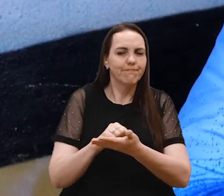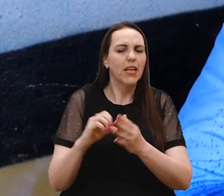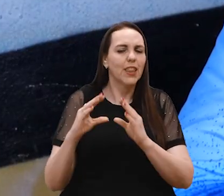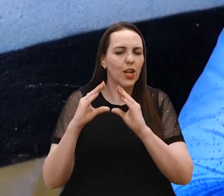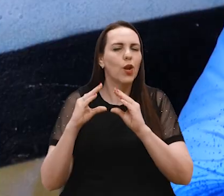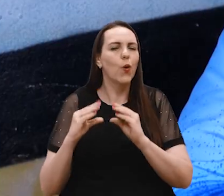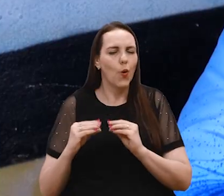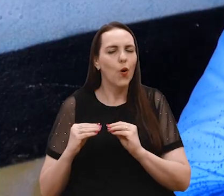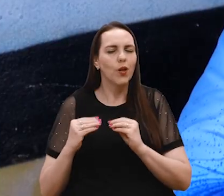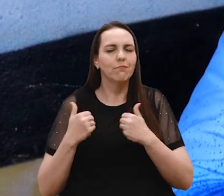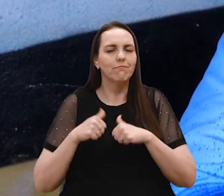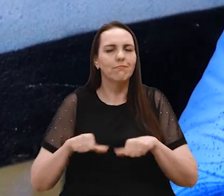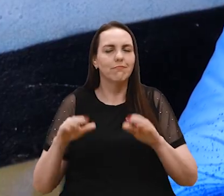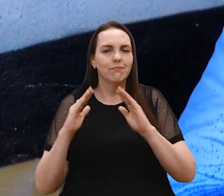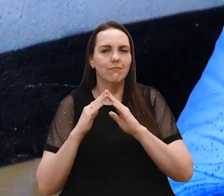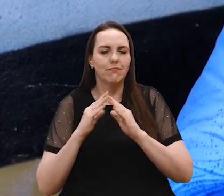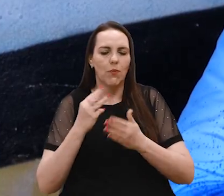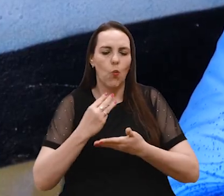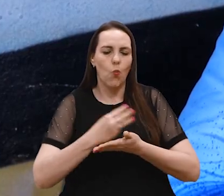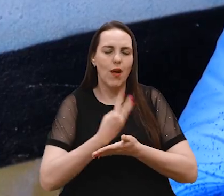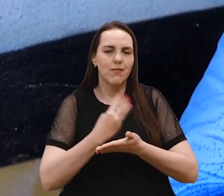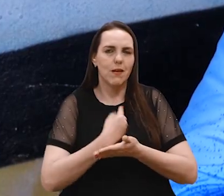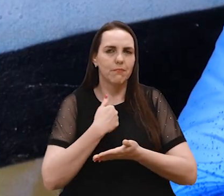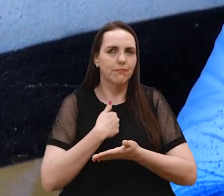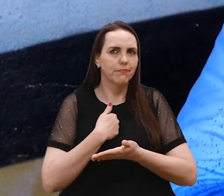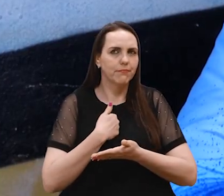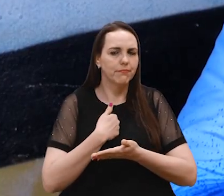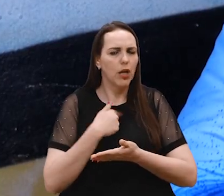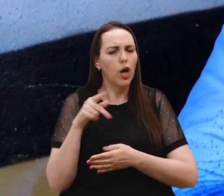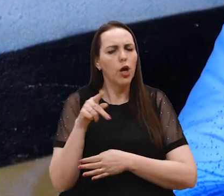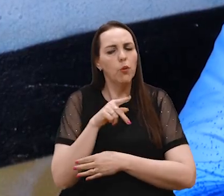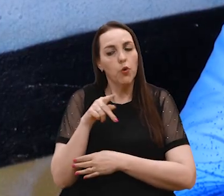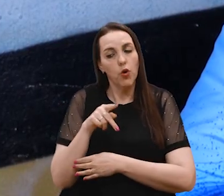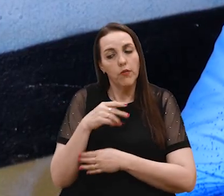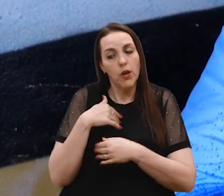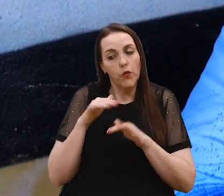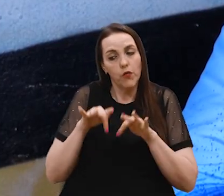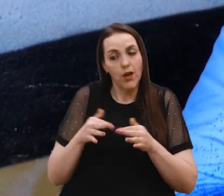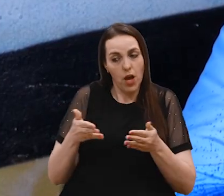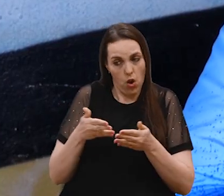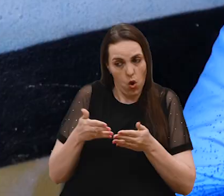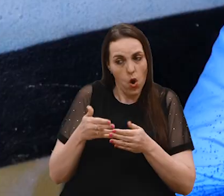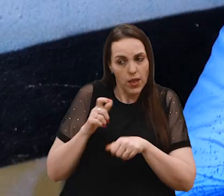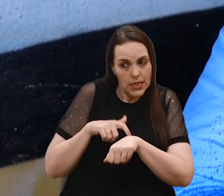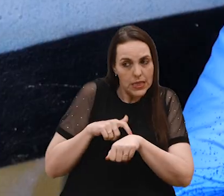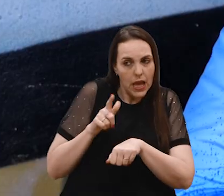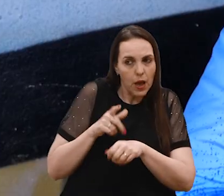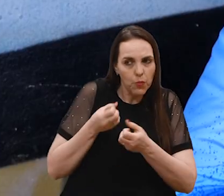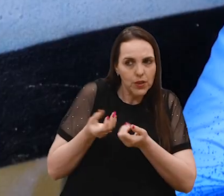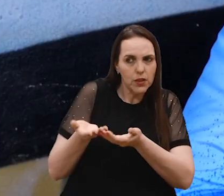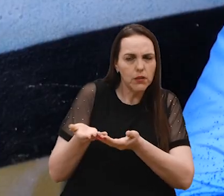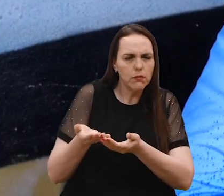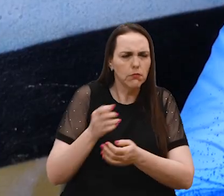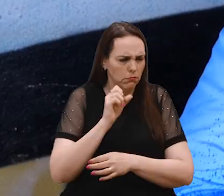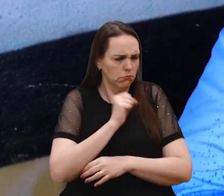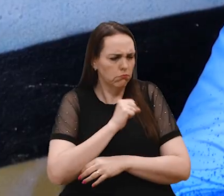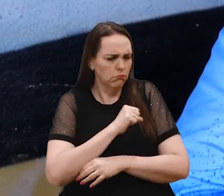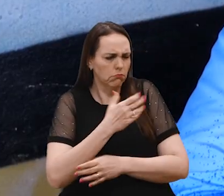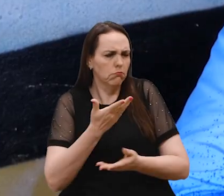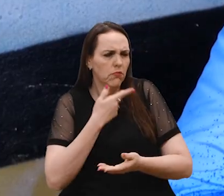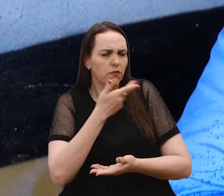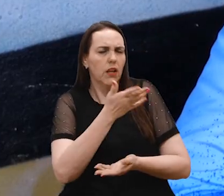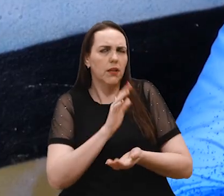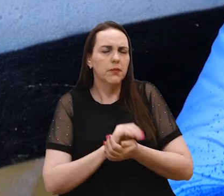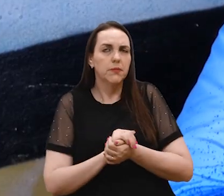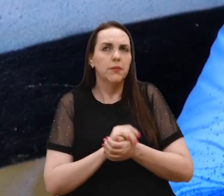de noite, eu em casa, recebo um WhatsApp. Prof, eu terminei agora, pode dar tempo ainda de enviar? Dá, de